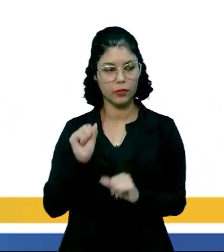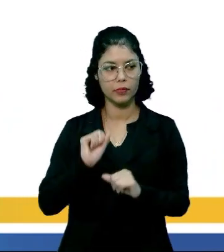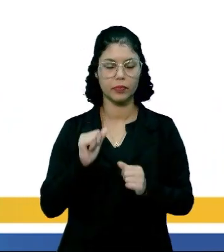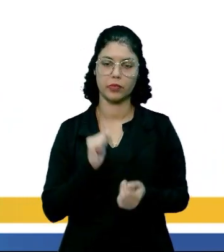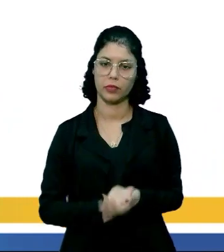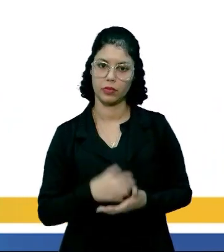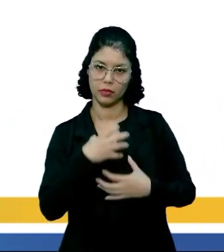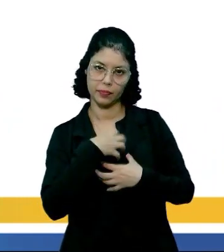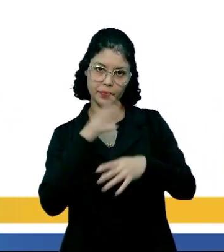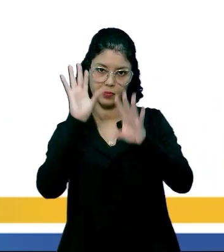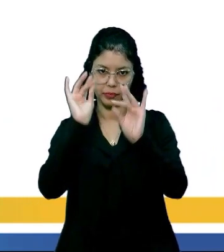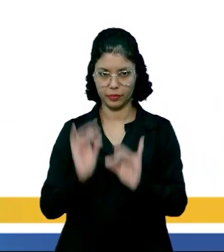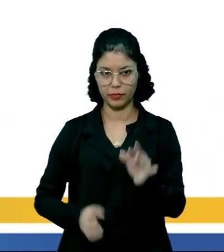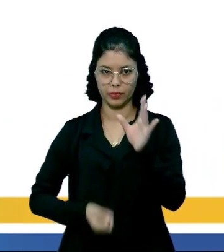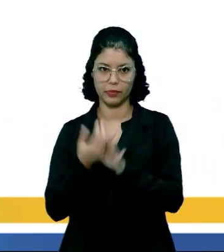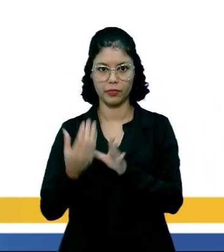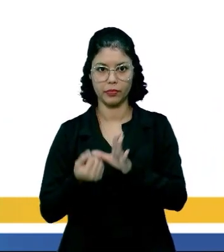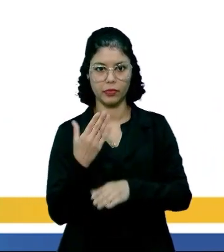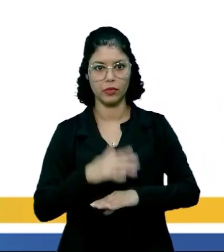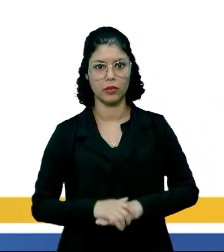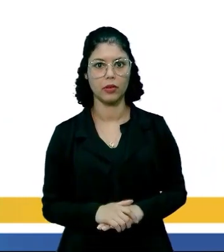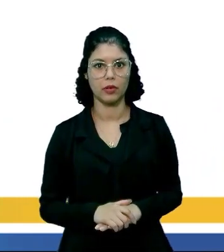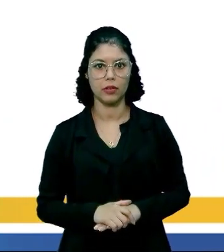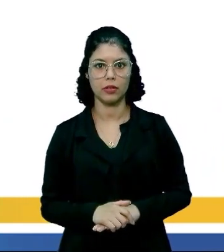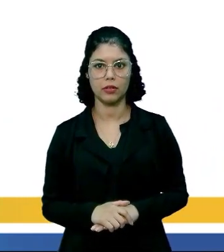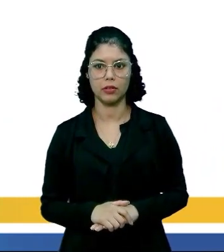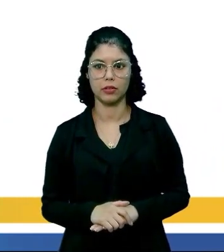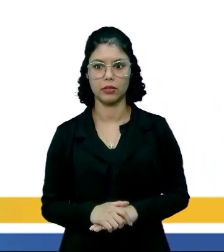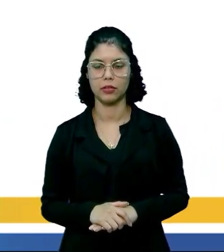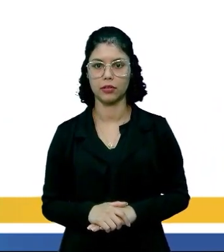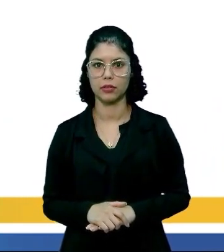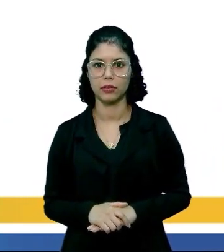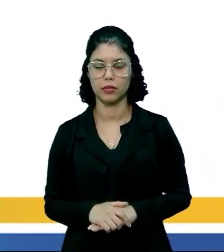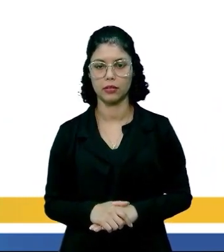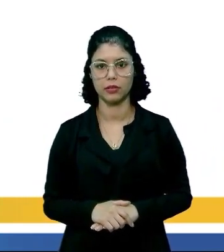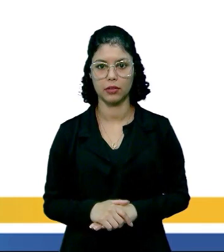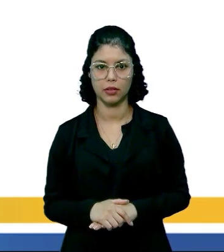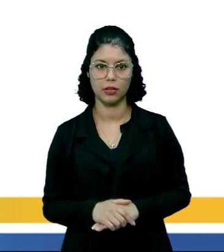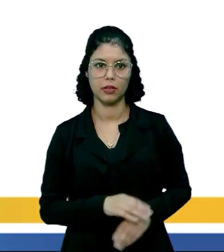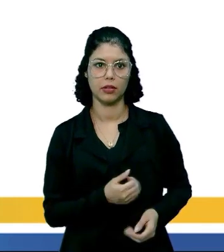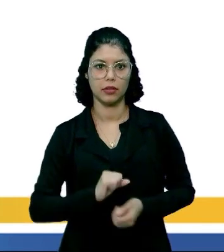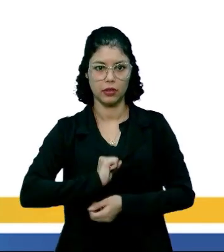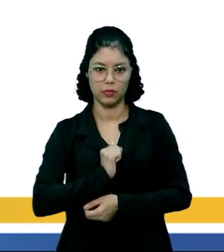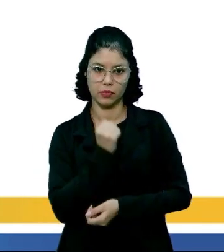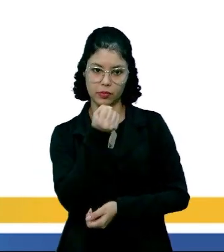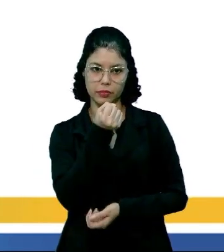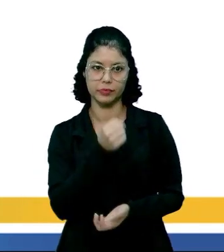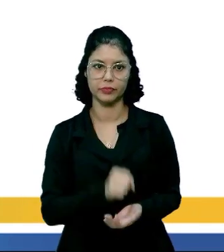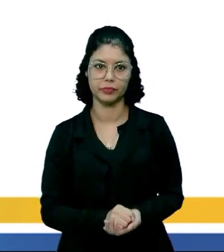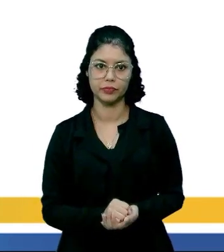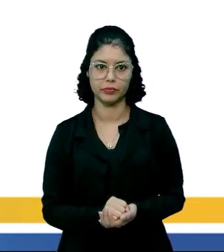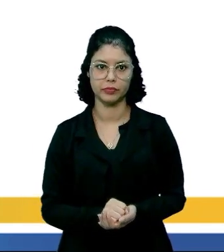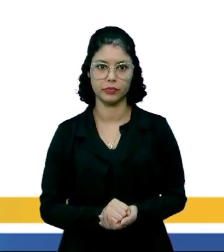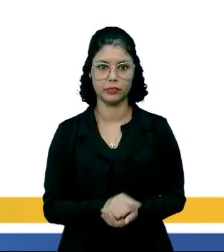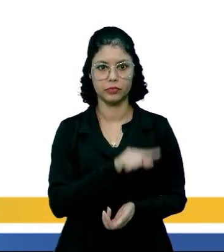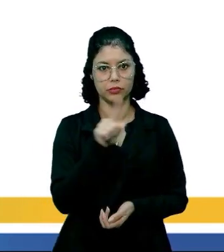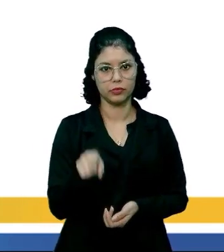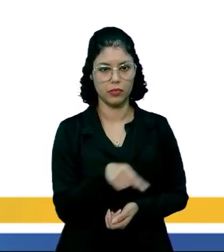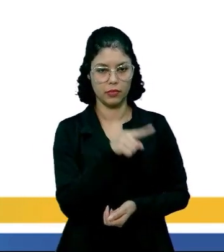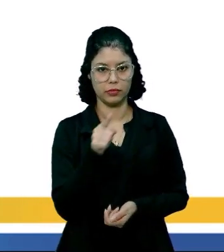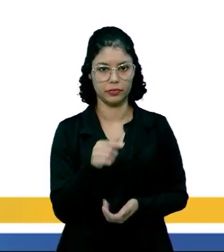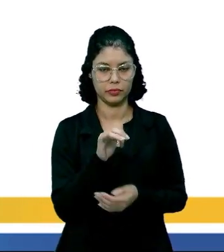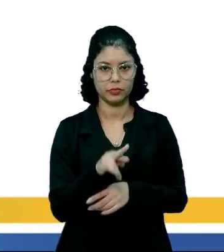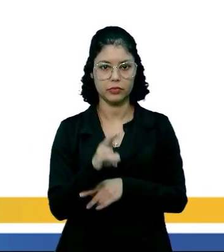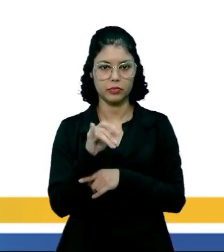desse estilo de produção, tá? Olha só o trecho que eu trouxe de Ode Triunfal. Diz assim: